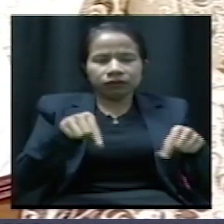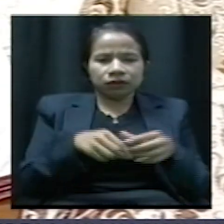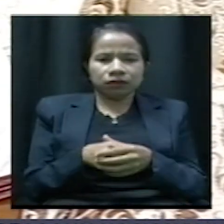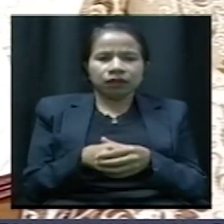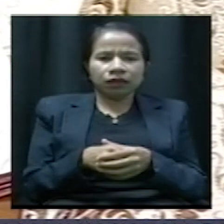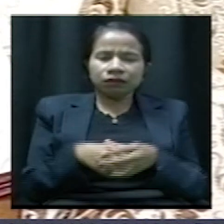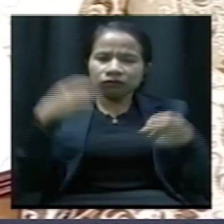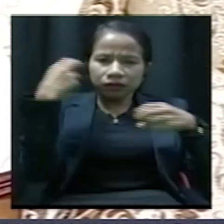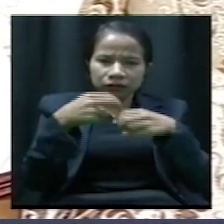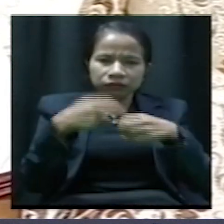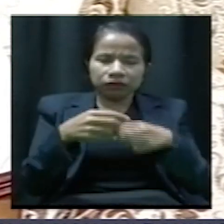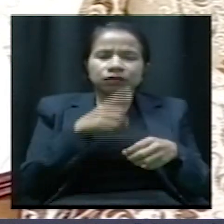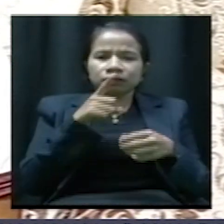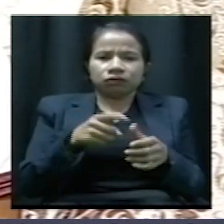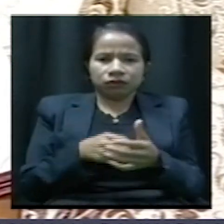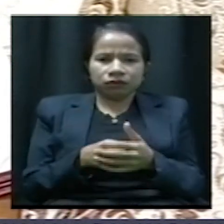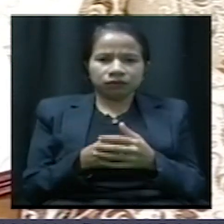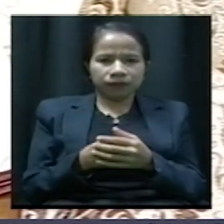idane se preocupação